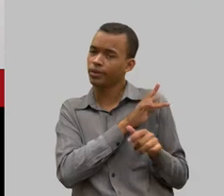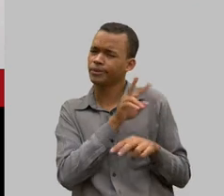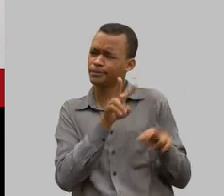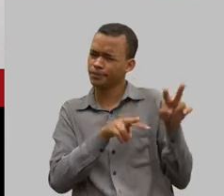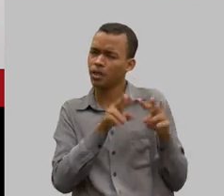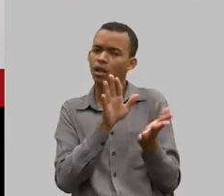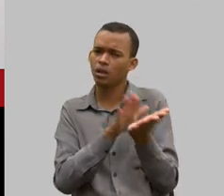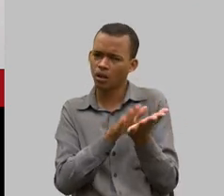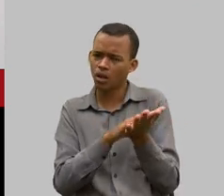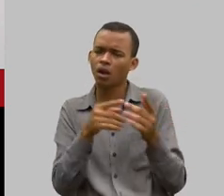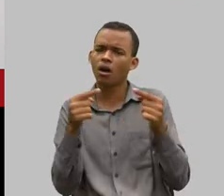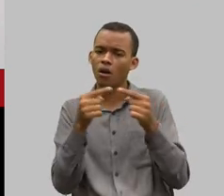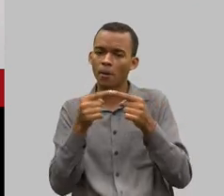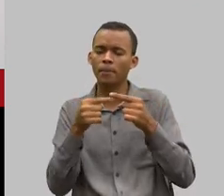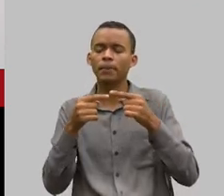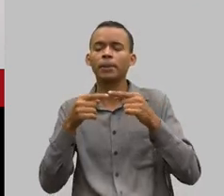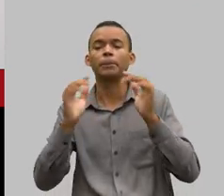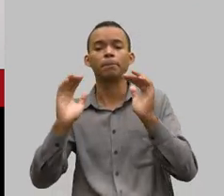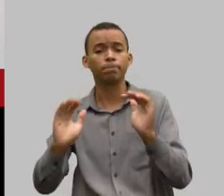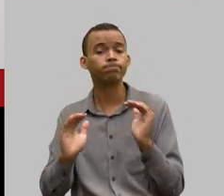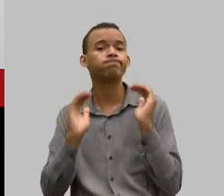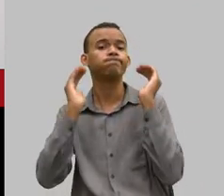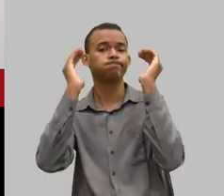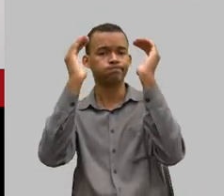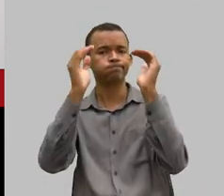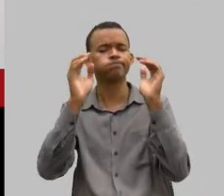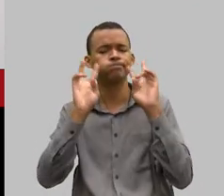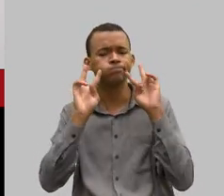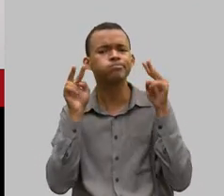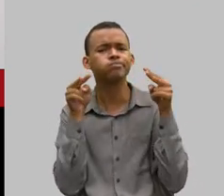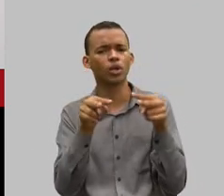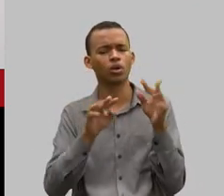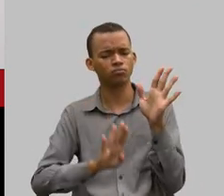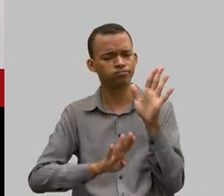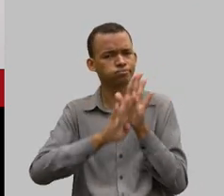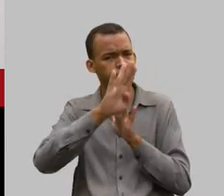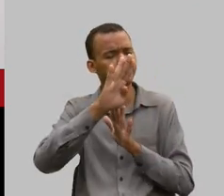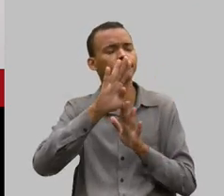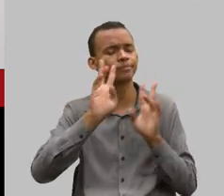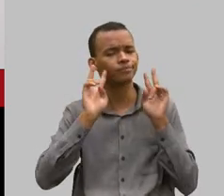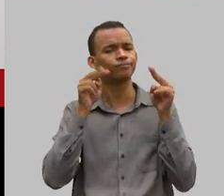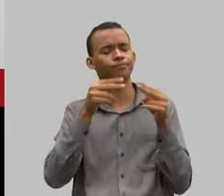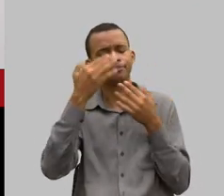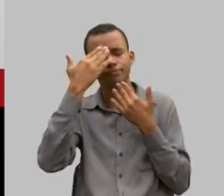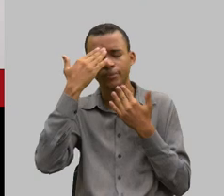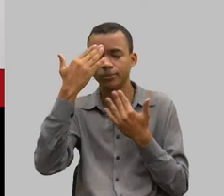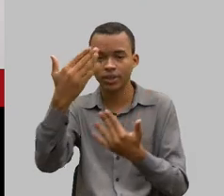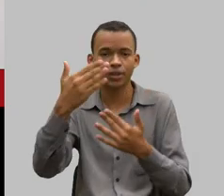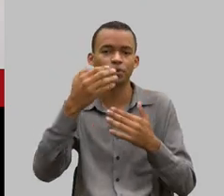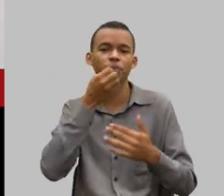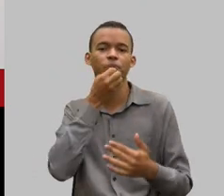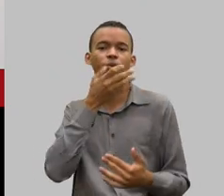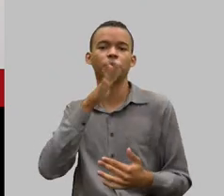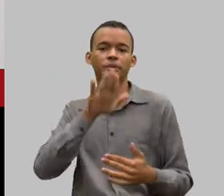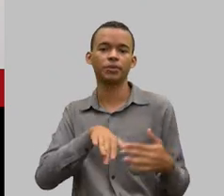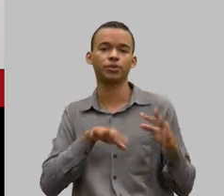de grandeza e nós reconhecemos os avanços desse governo Presidente muito obrigado uma boa tarde a todos os